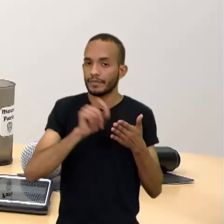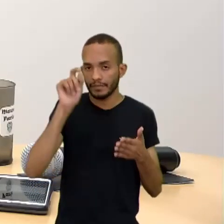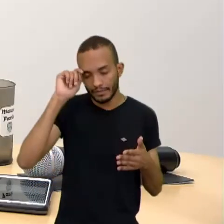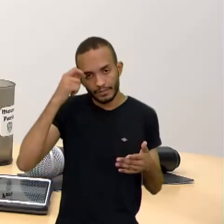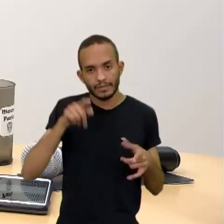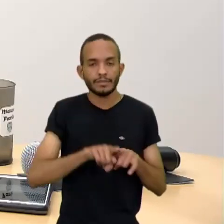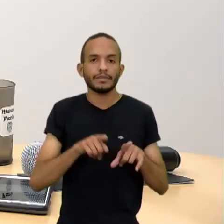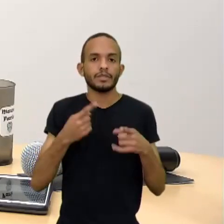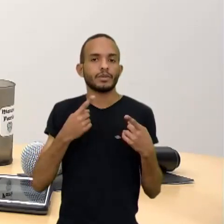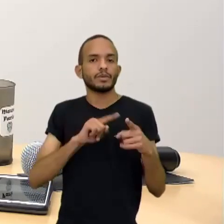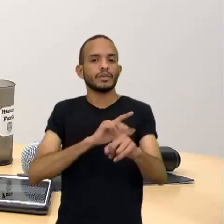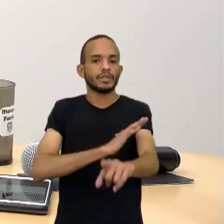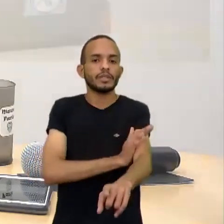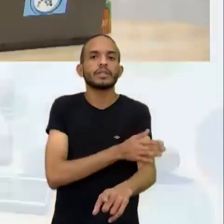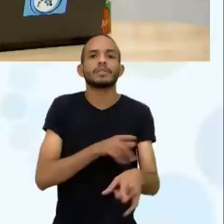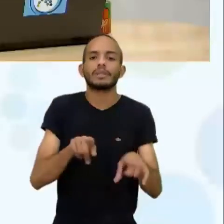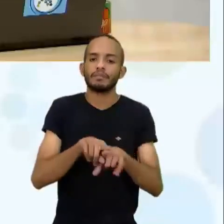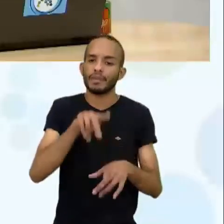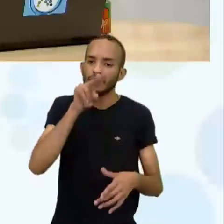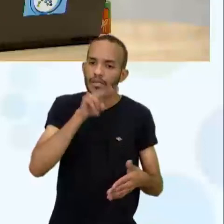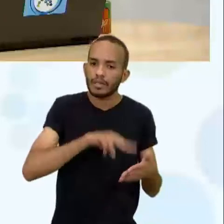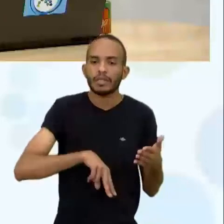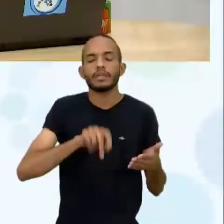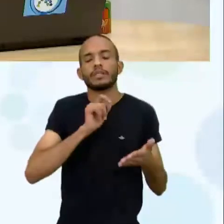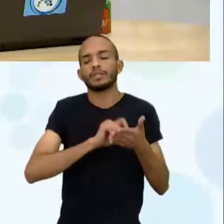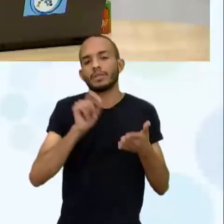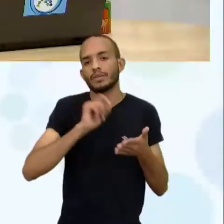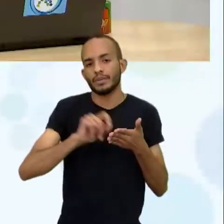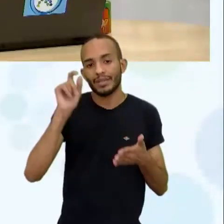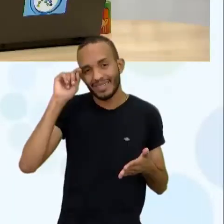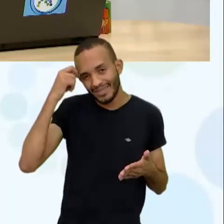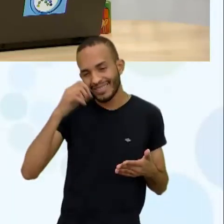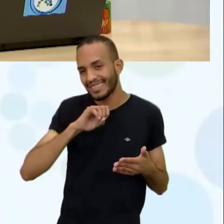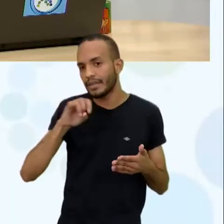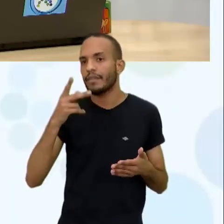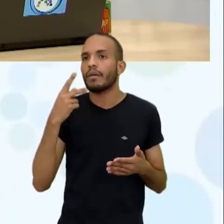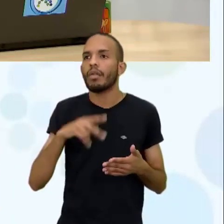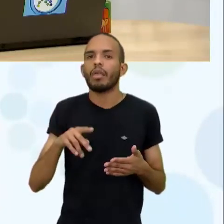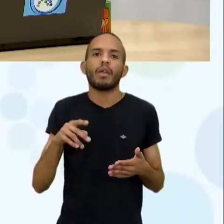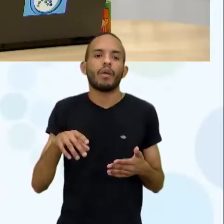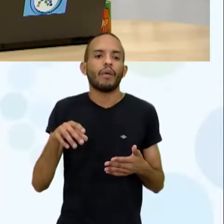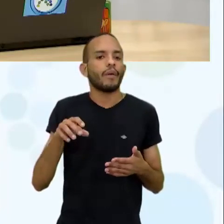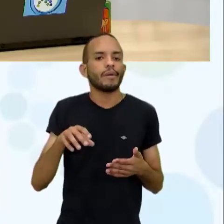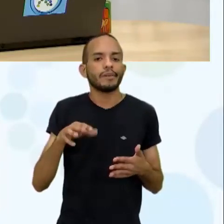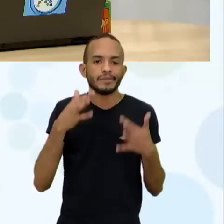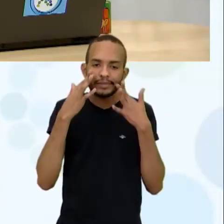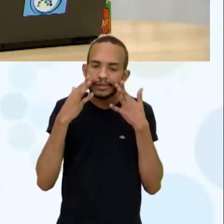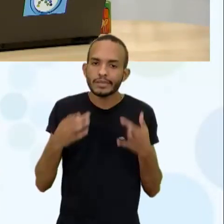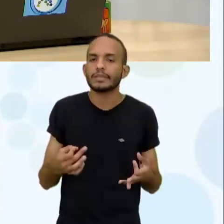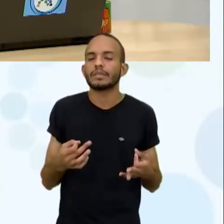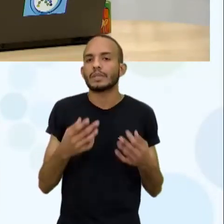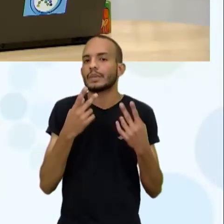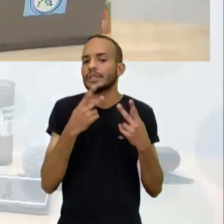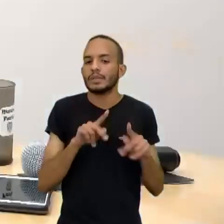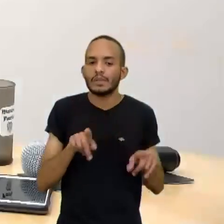né? Ser antirracista é ler também escritores negros, Exatamente. Né? Porque assim, se você ficar ouvindo sobre